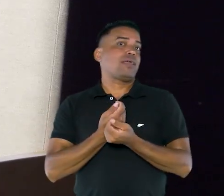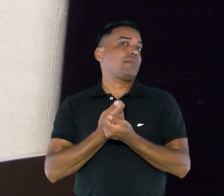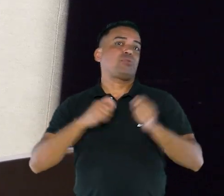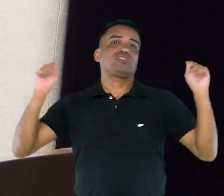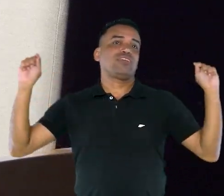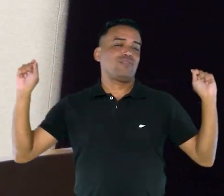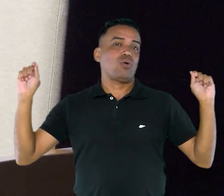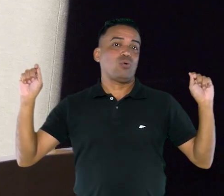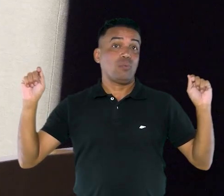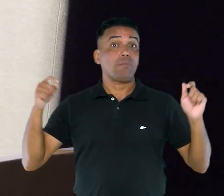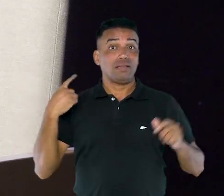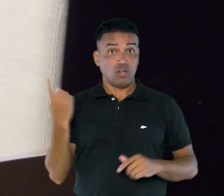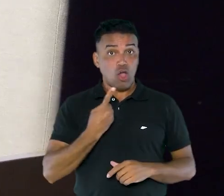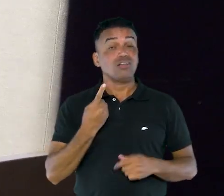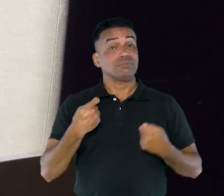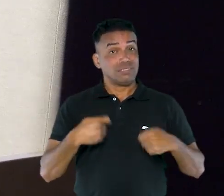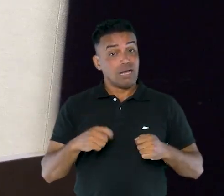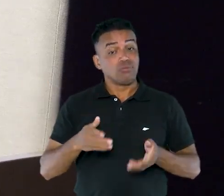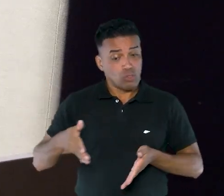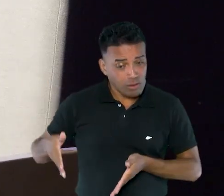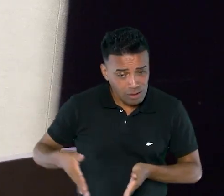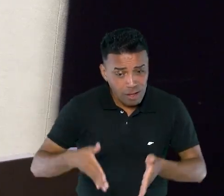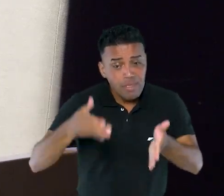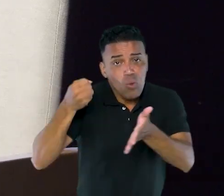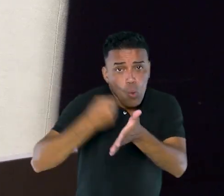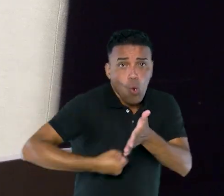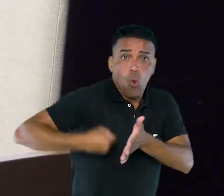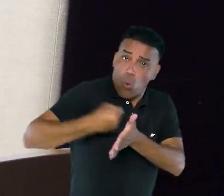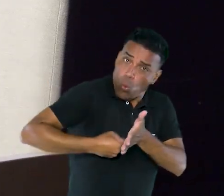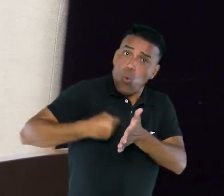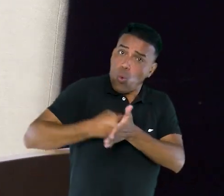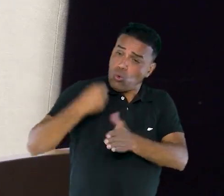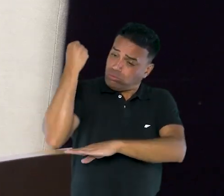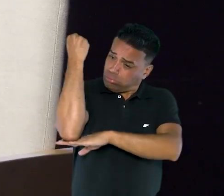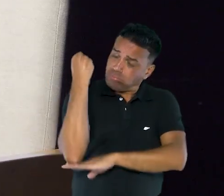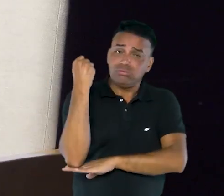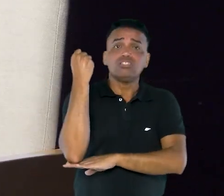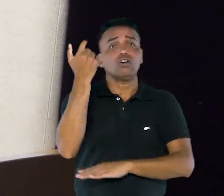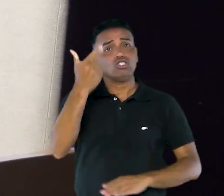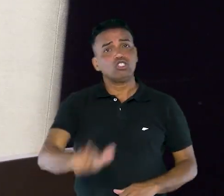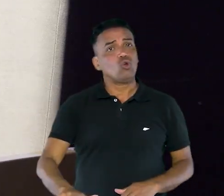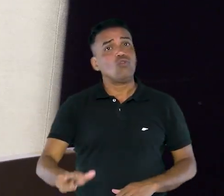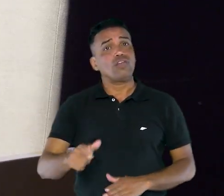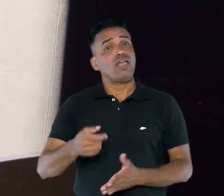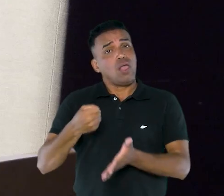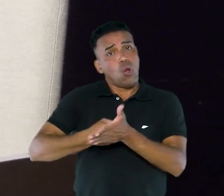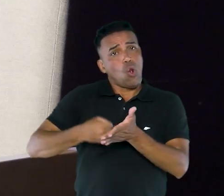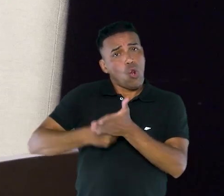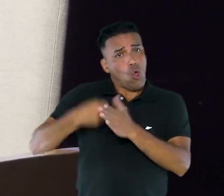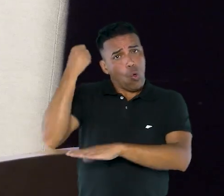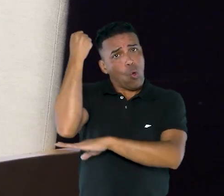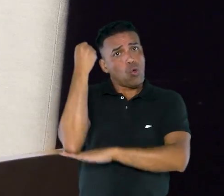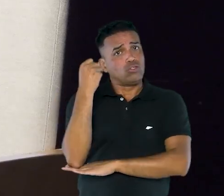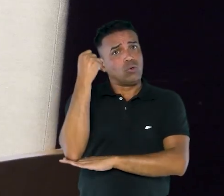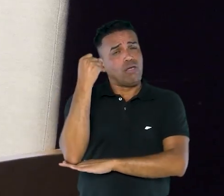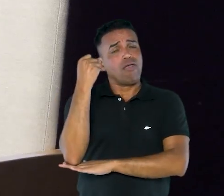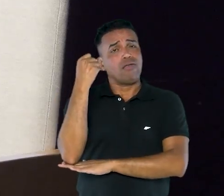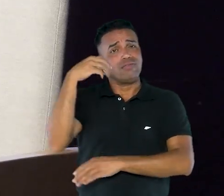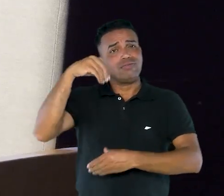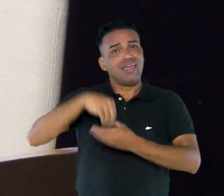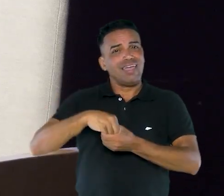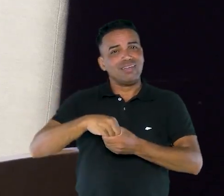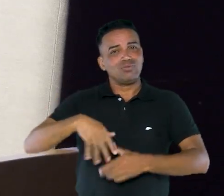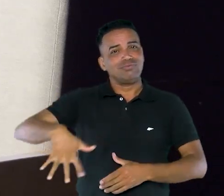vai vencer, mas é assim que a gente tem que continuar um caminho de uma luta que é, de novo, como eu falei para vocês, é uma luta que é por imperativo